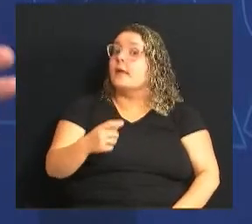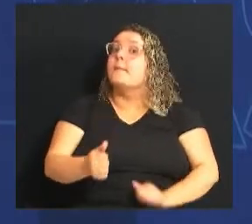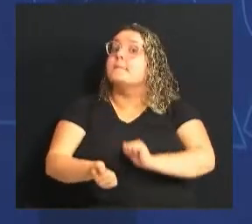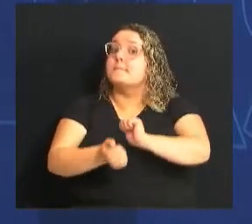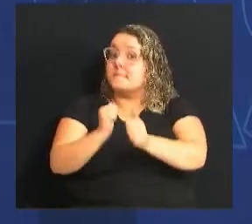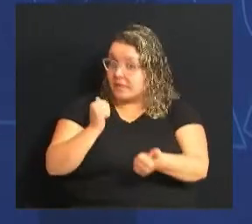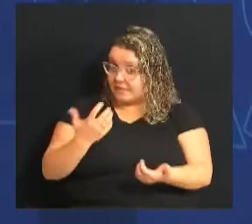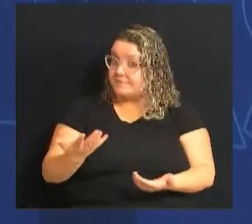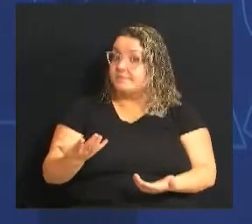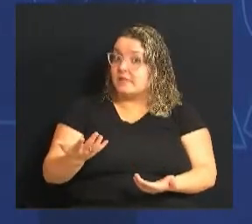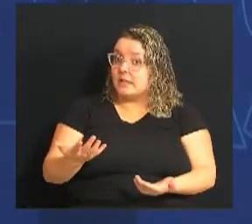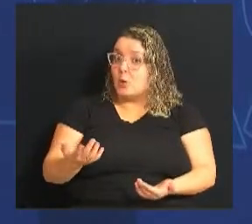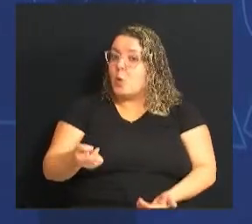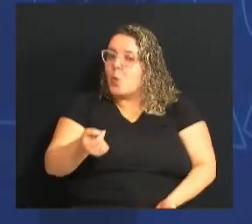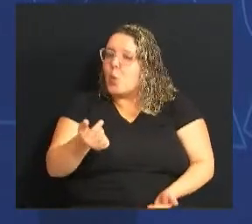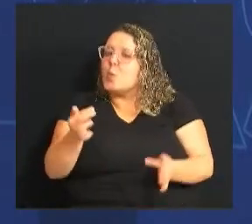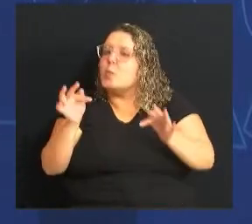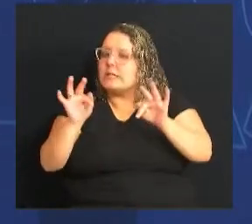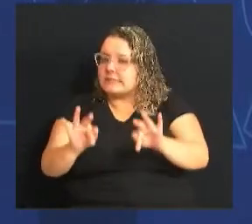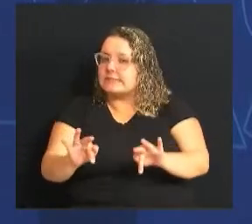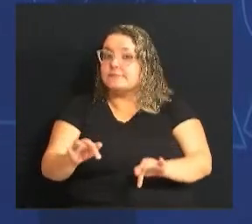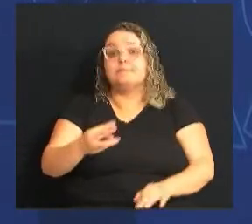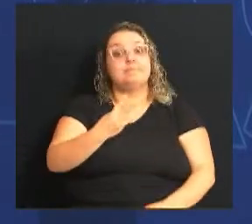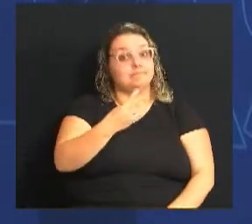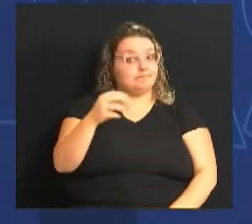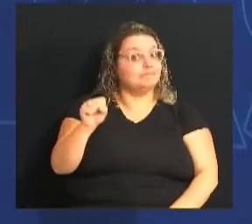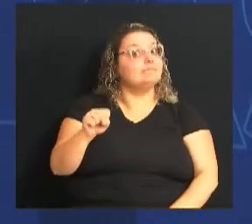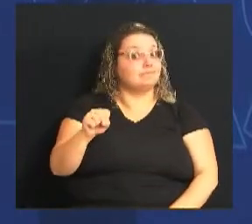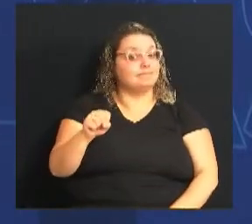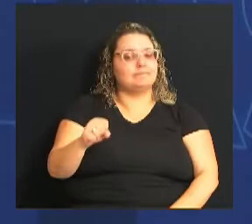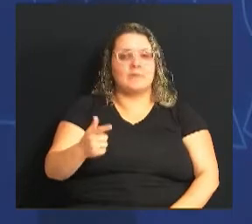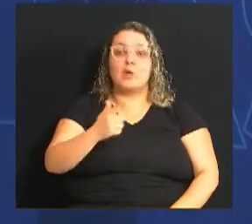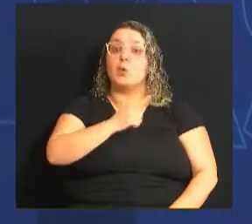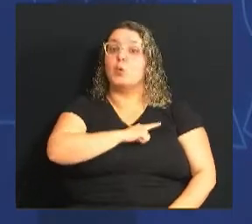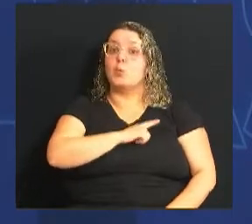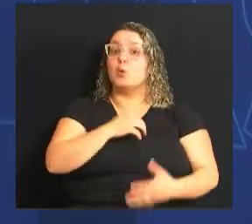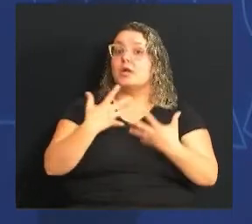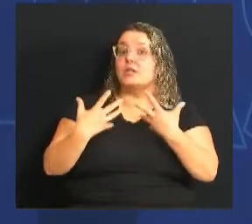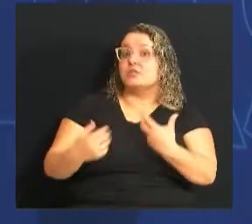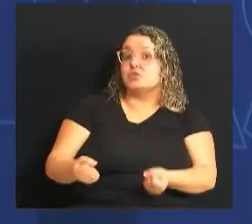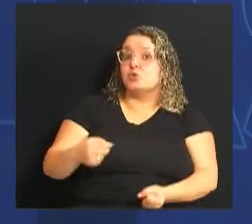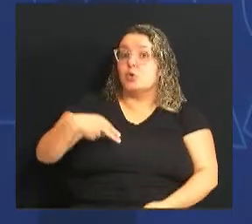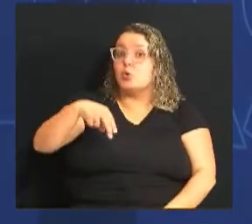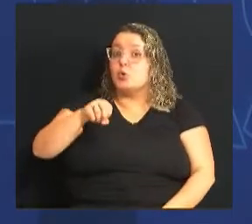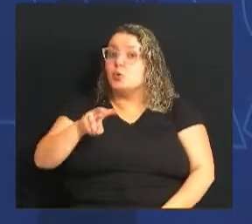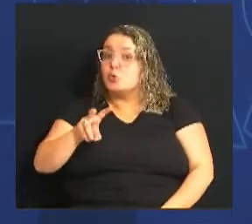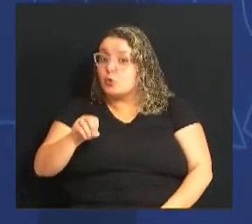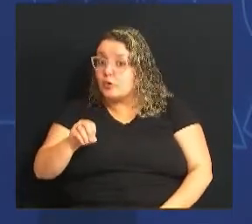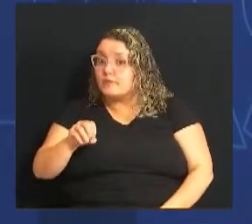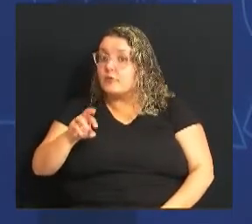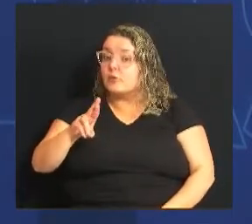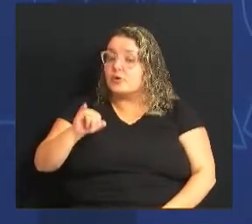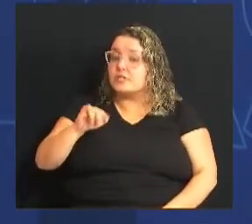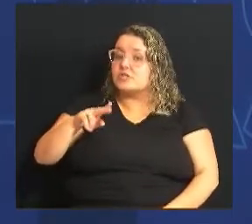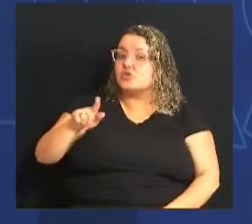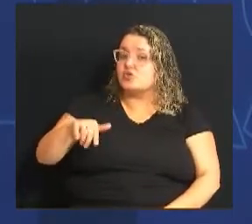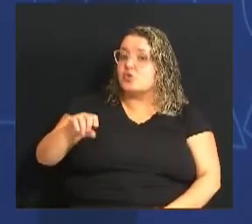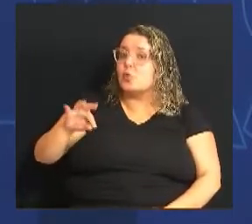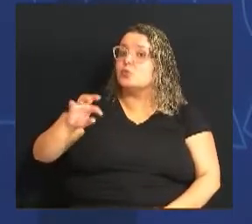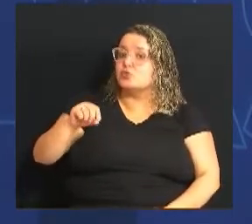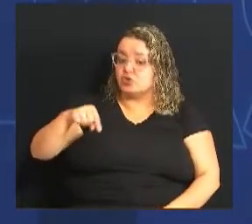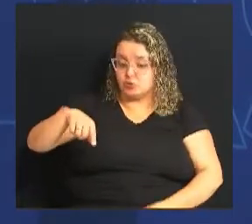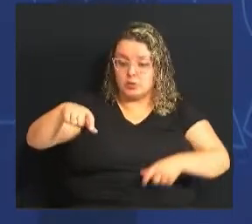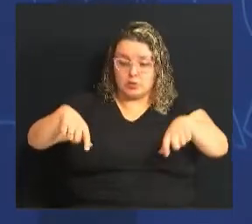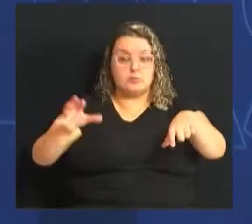portanto, reta final, são apenas 38, o Guarani recebeu o Novo Horizontino aqui em Campinas, no estádio Brinco de Ouro, em